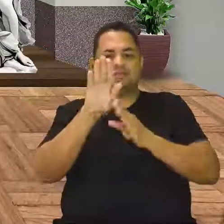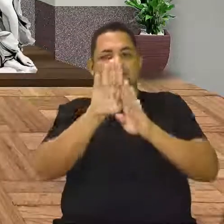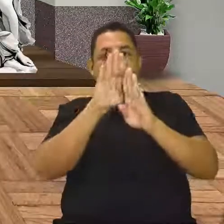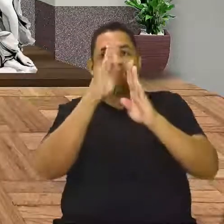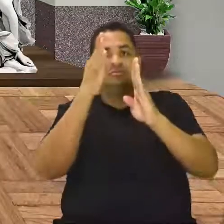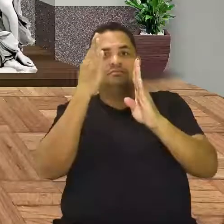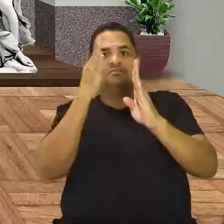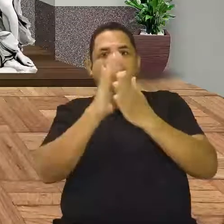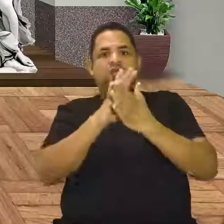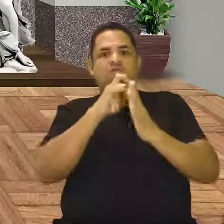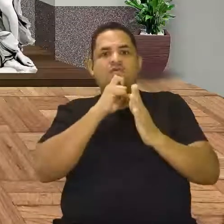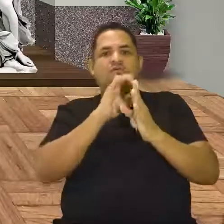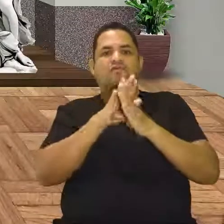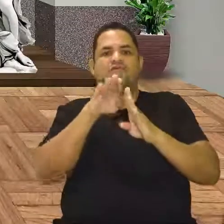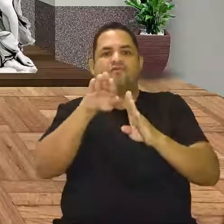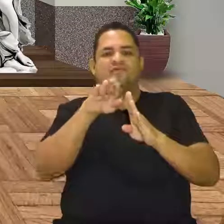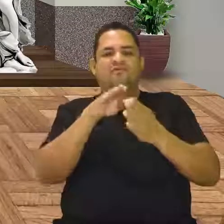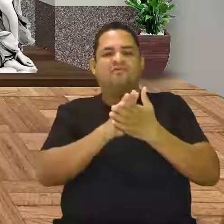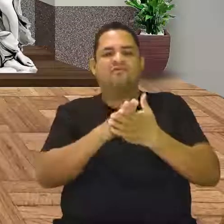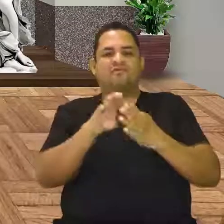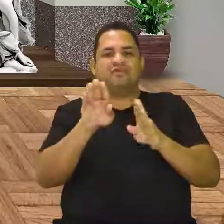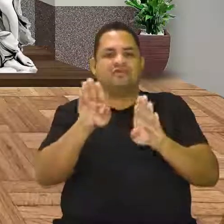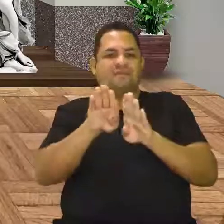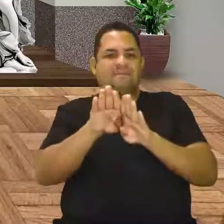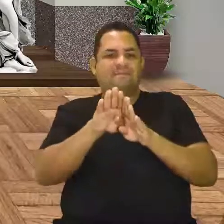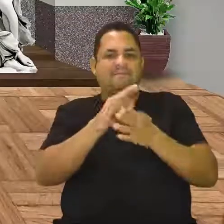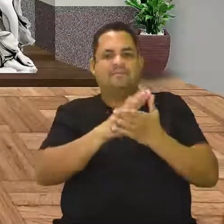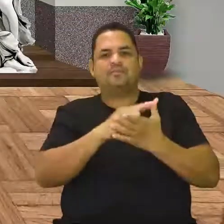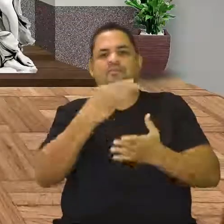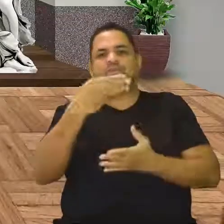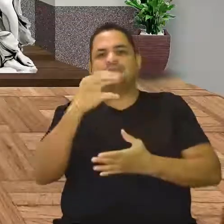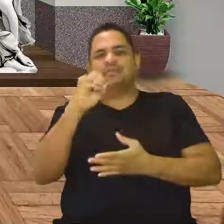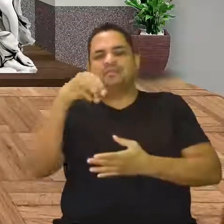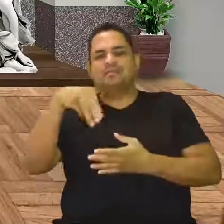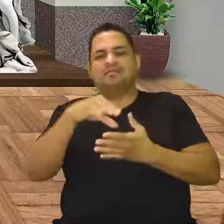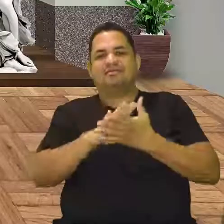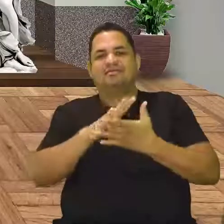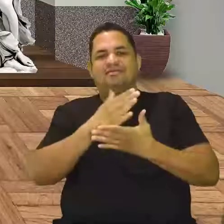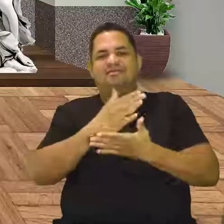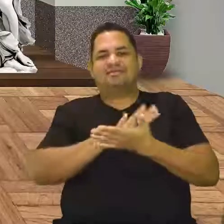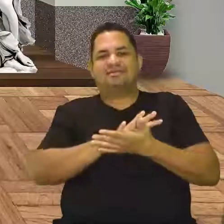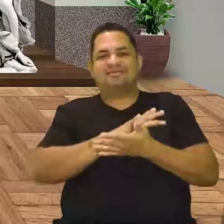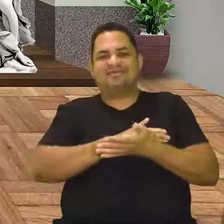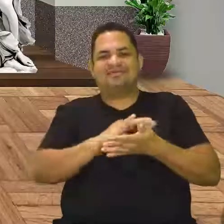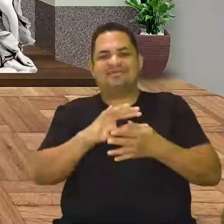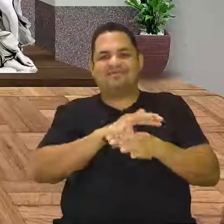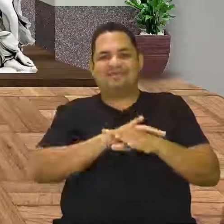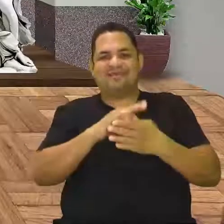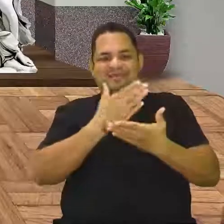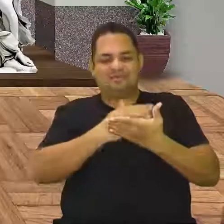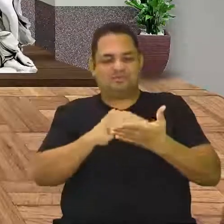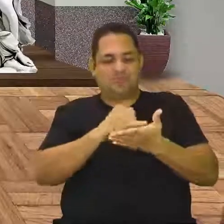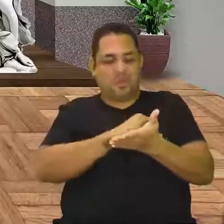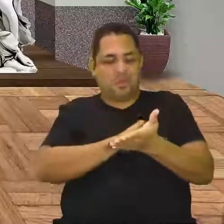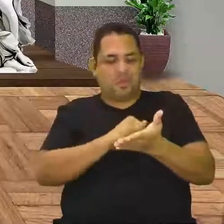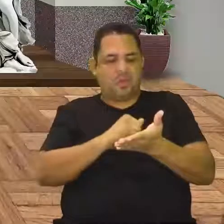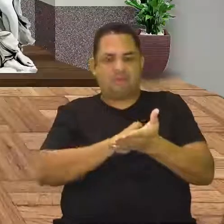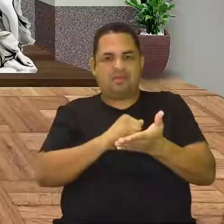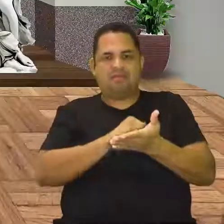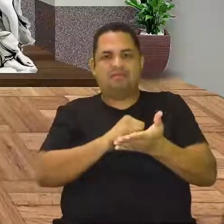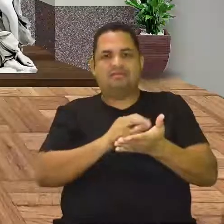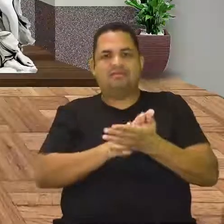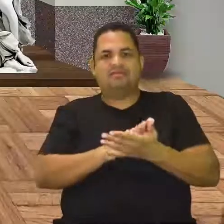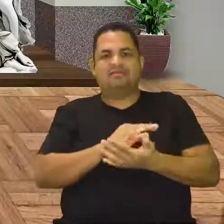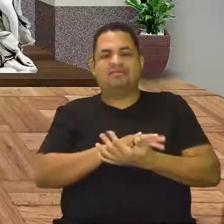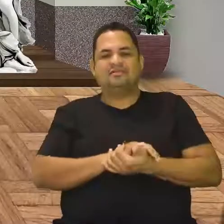fecha geladeira e deixe lá por meia hora vai sumir mas sumir o sangue navegar o